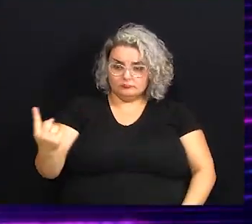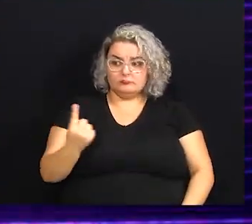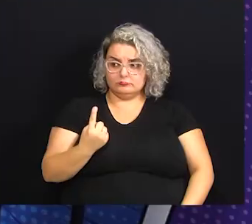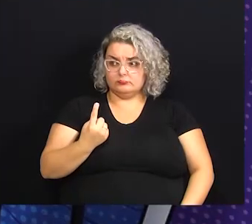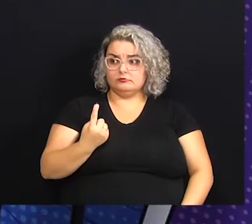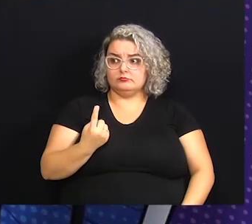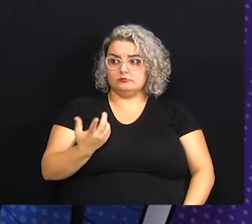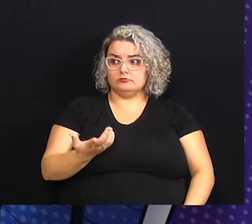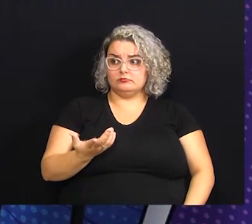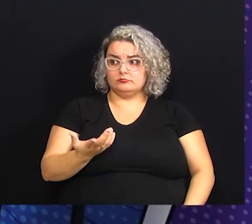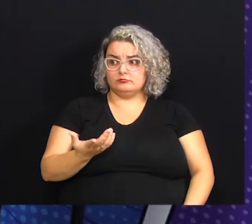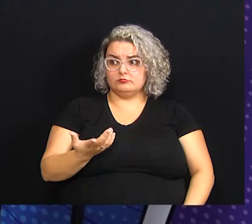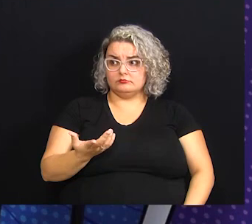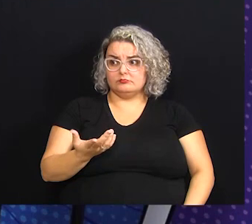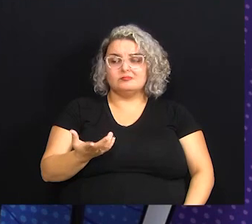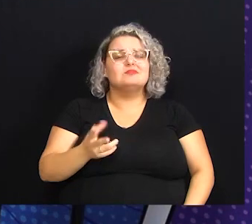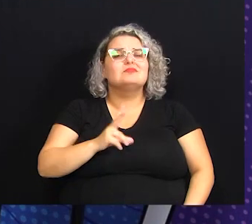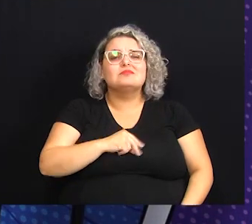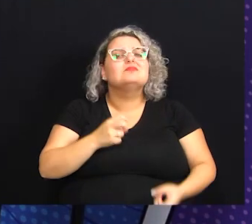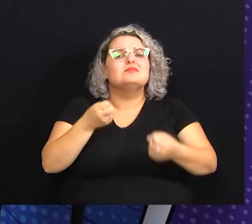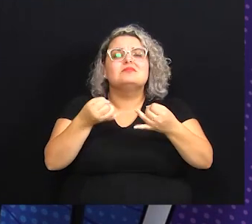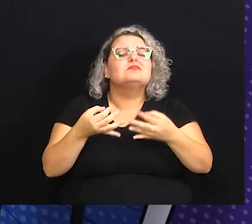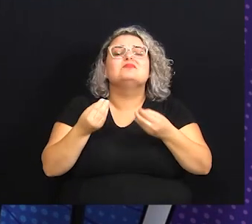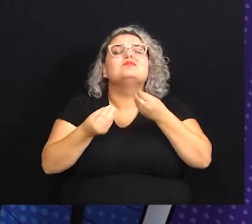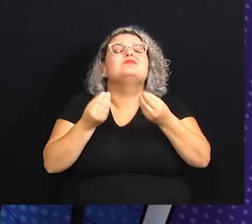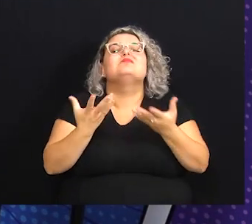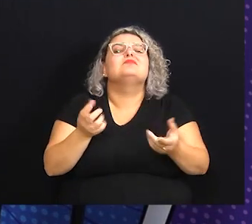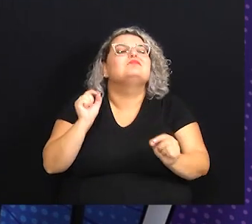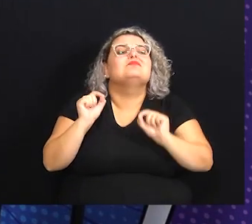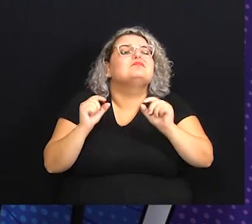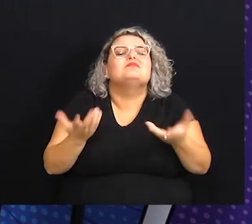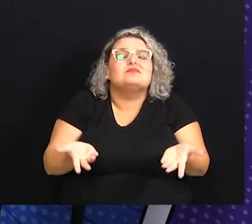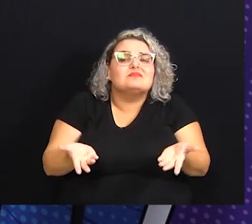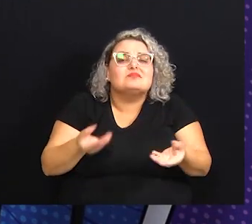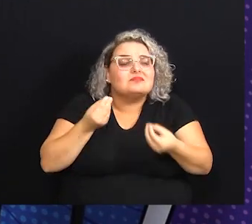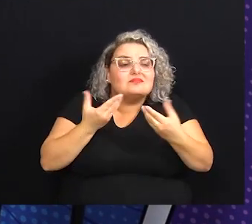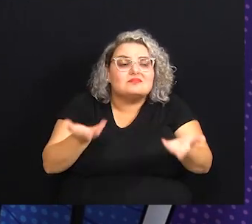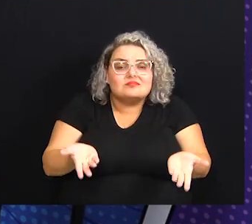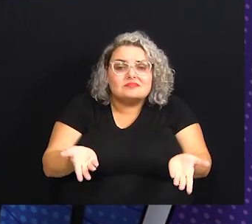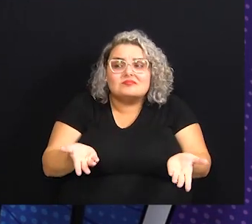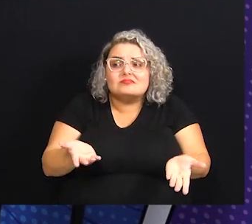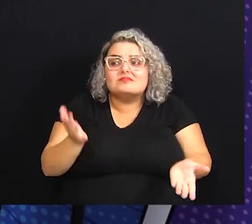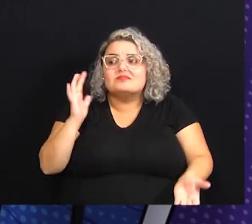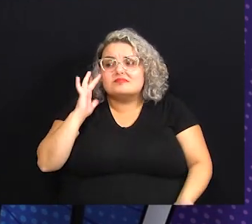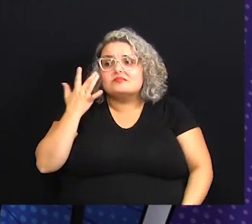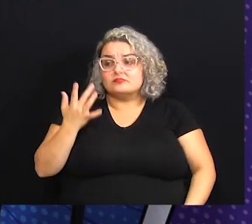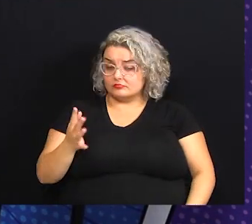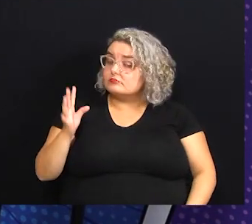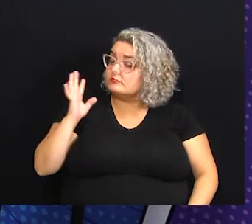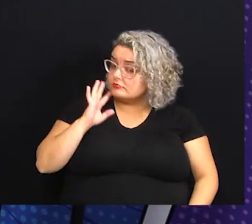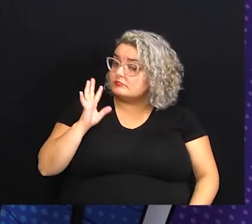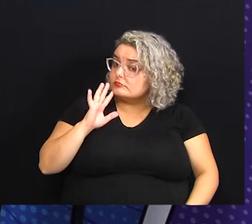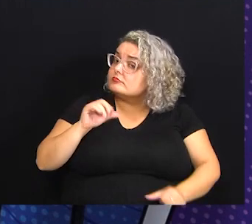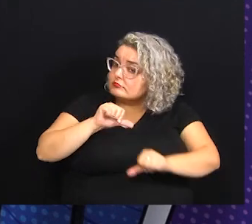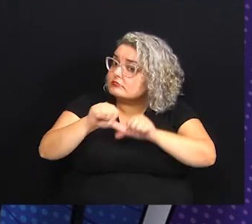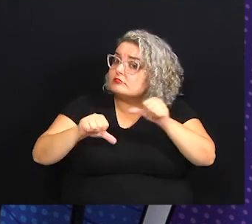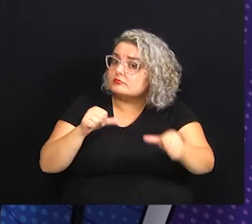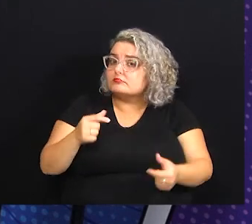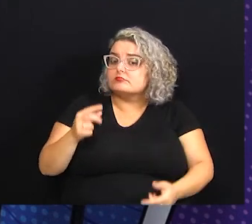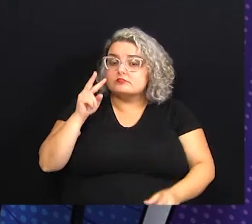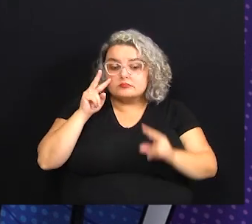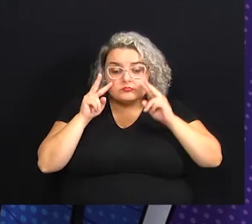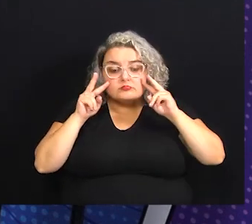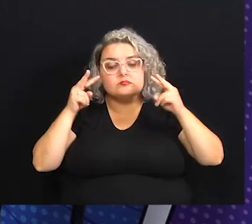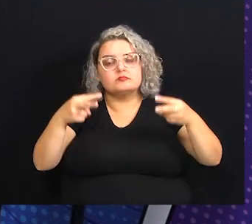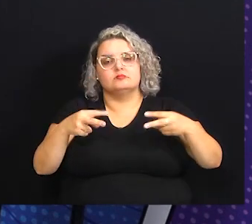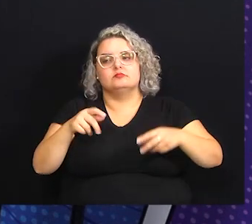chegaram para mim e falaram, tipo, nossa, me explica o que é, como funciona. Eu achei isso muito legal. É uma mudança de